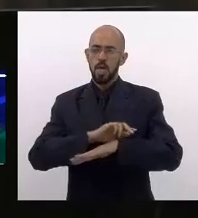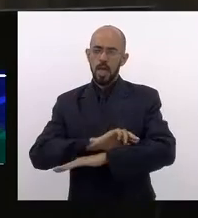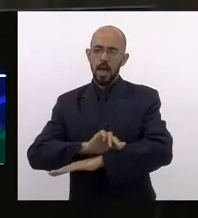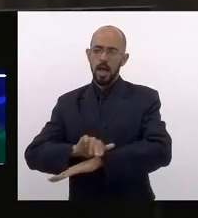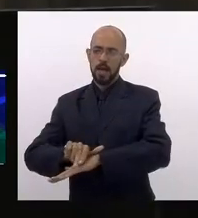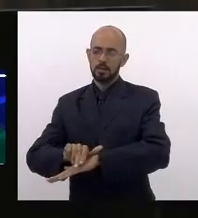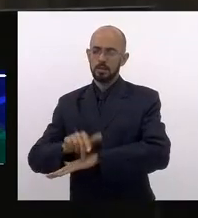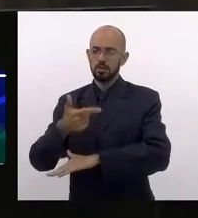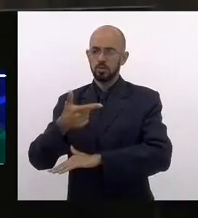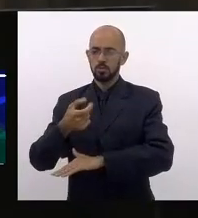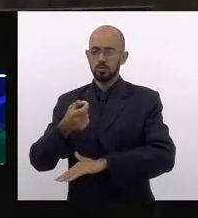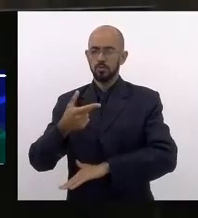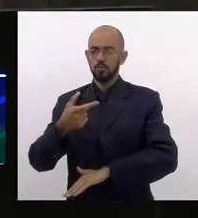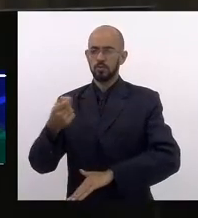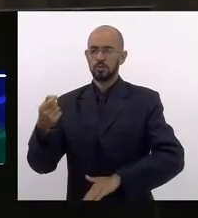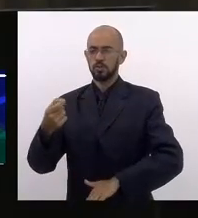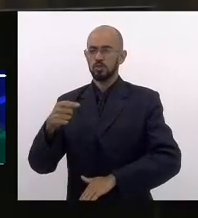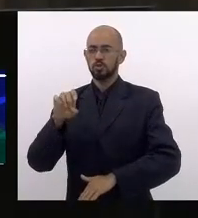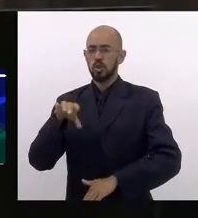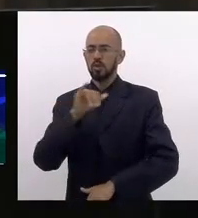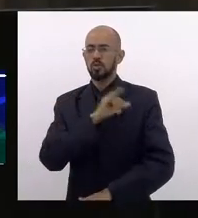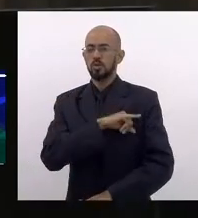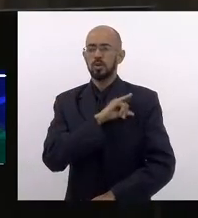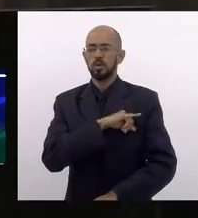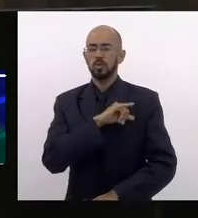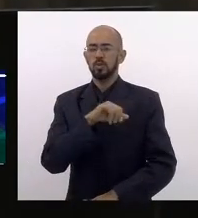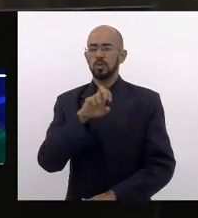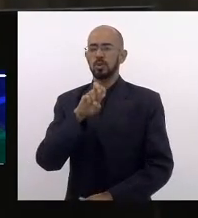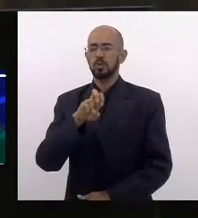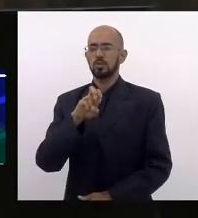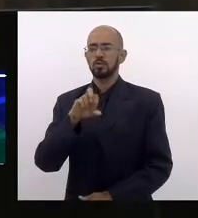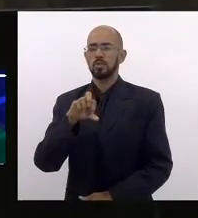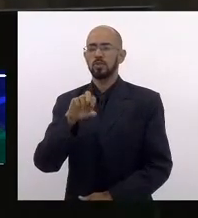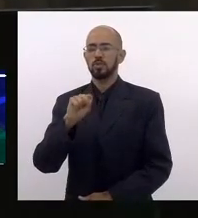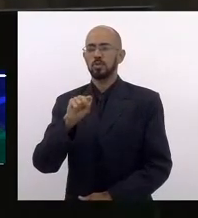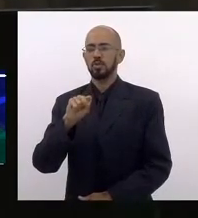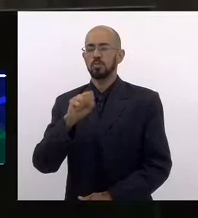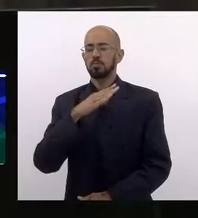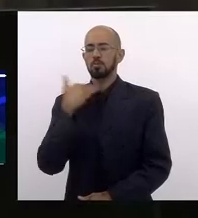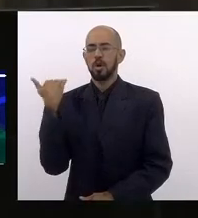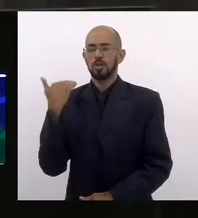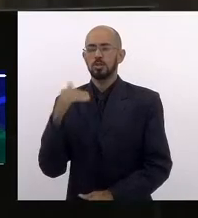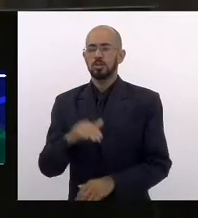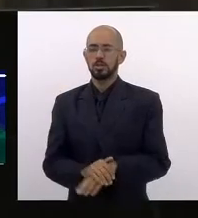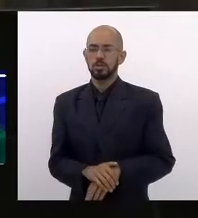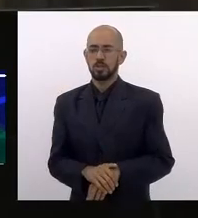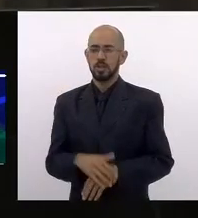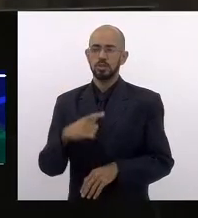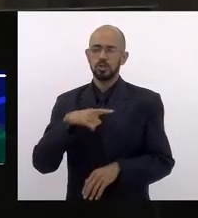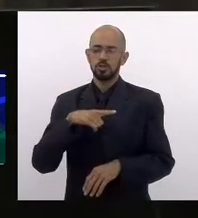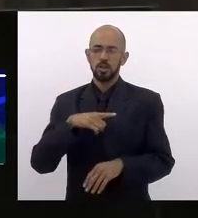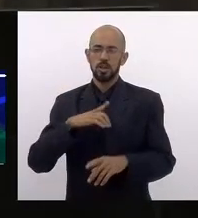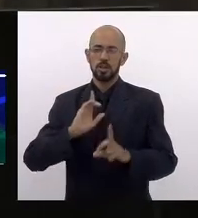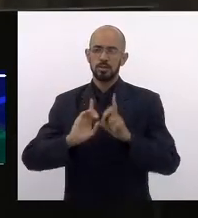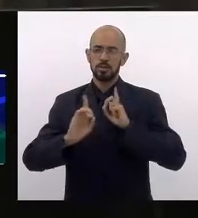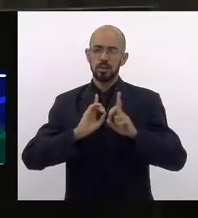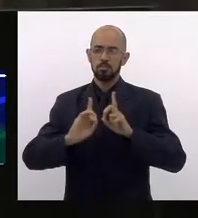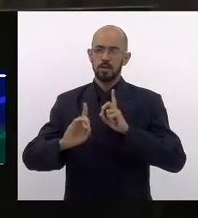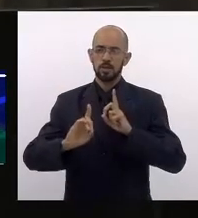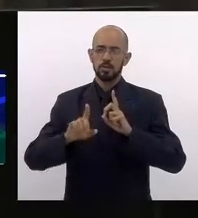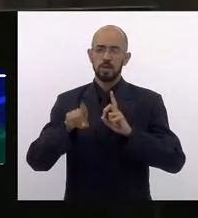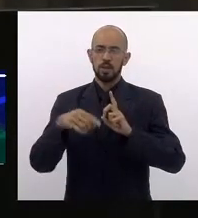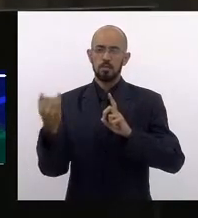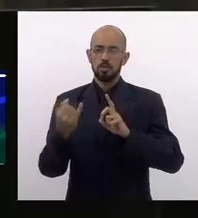2020, só no Rio de Janeiro, 598 mortes. A gente traz esses debates, e é importante que